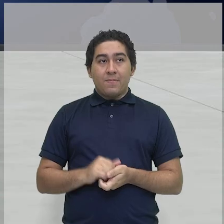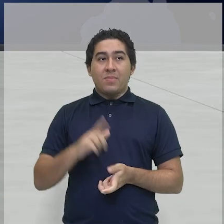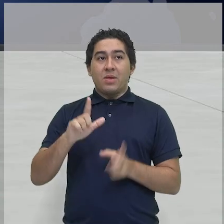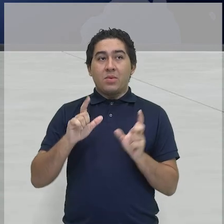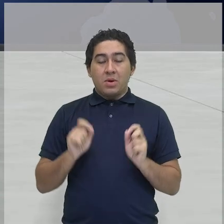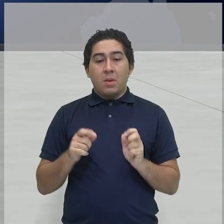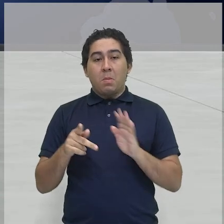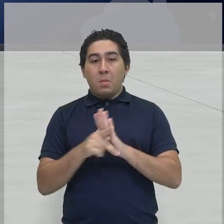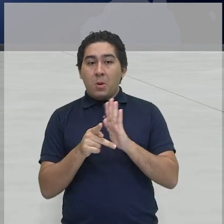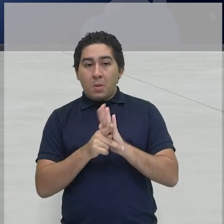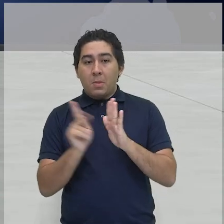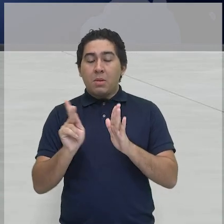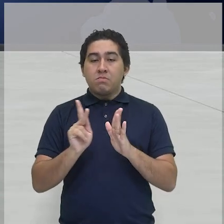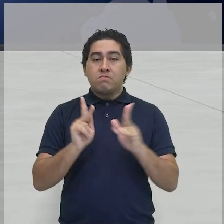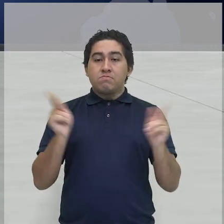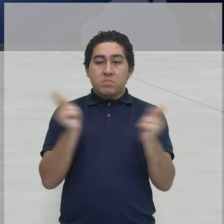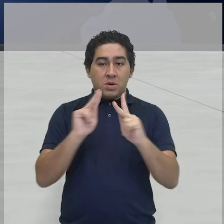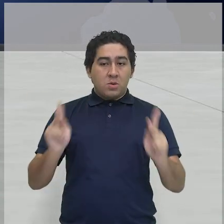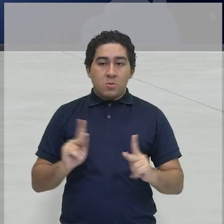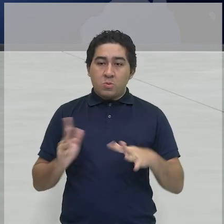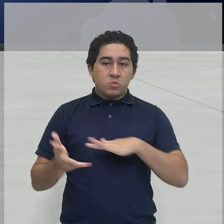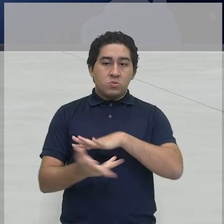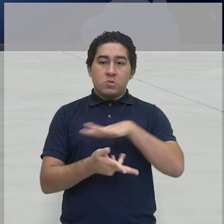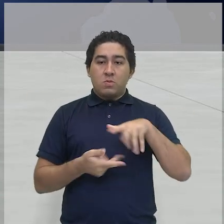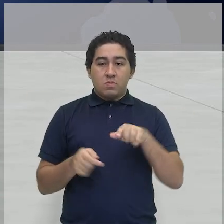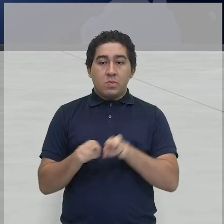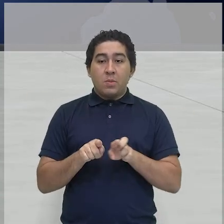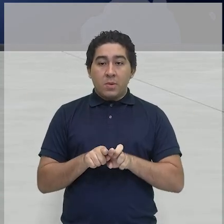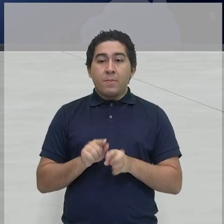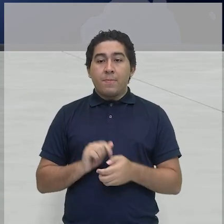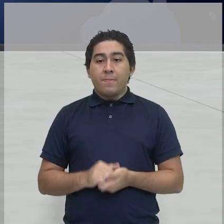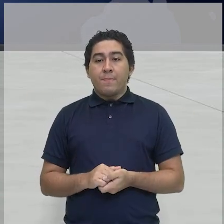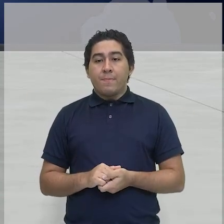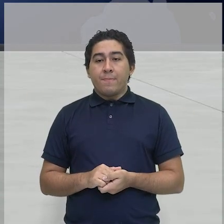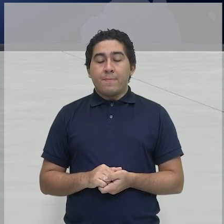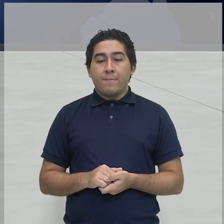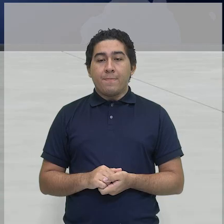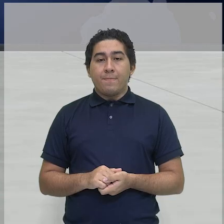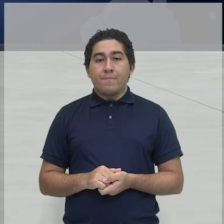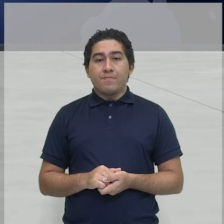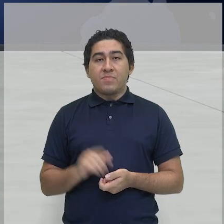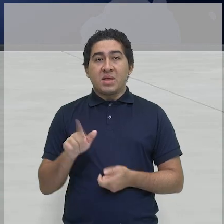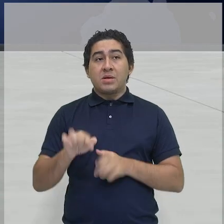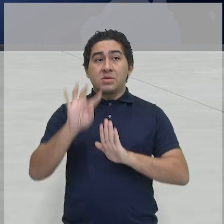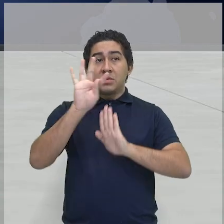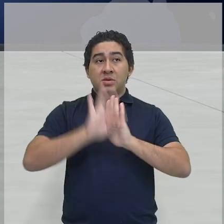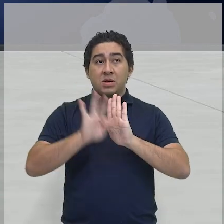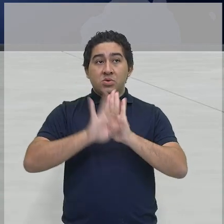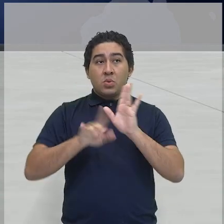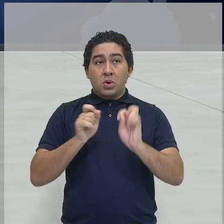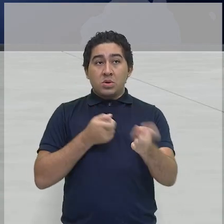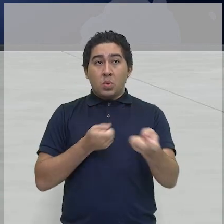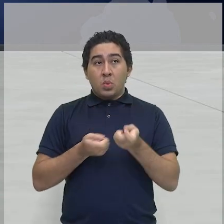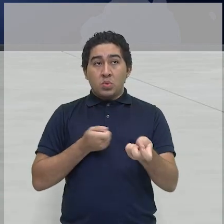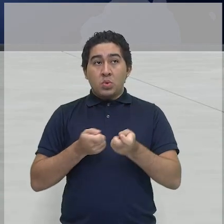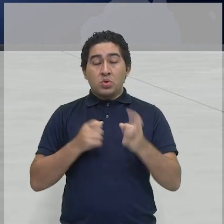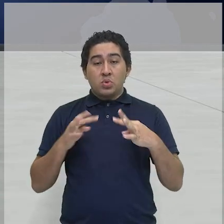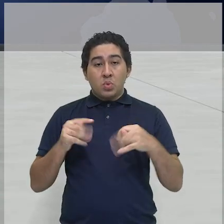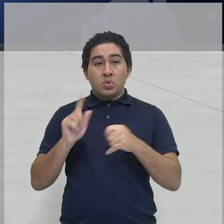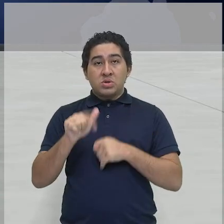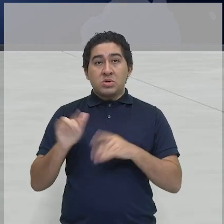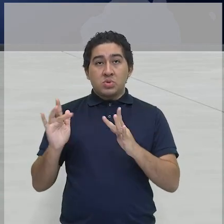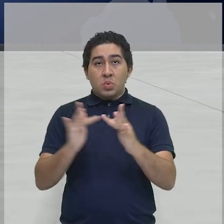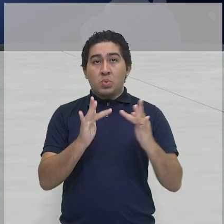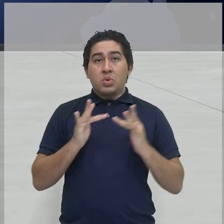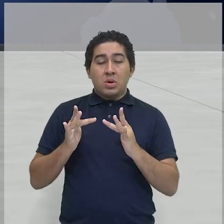para a paz mundial, ok? Então, estes textos, eles vão regular essas